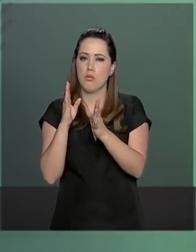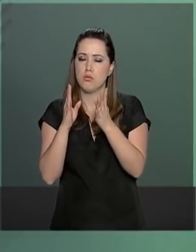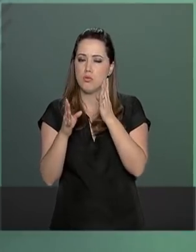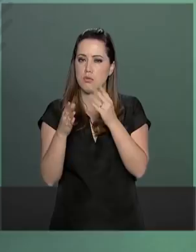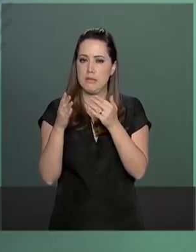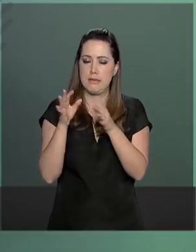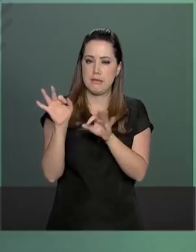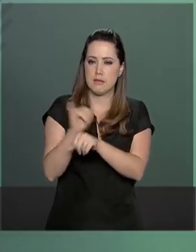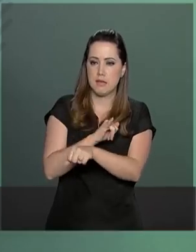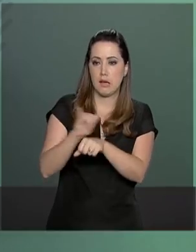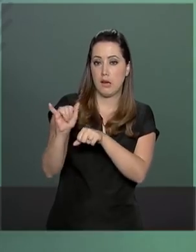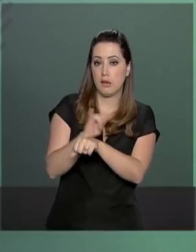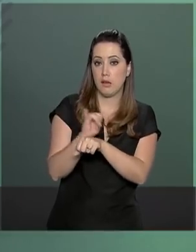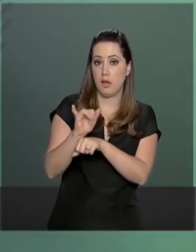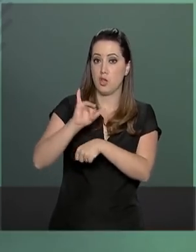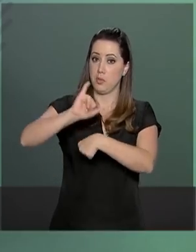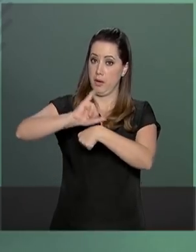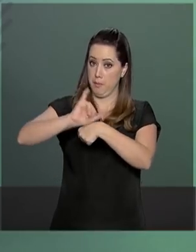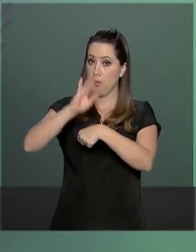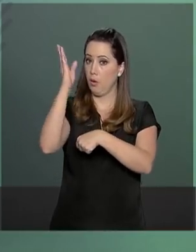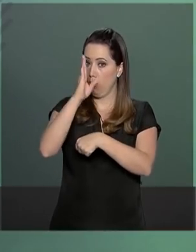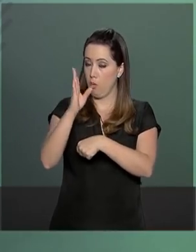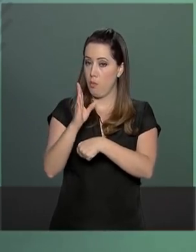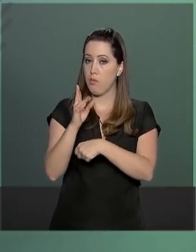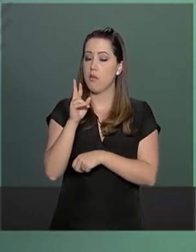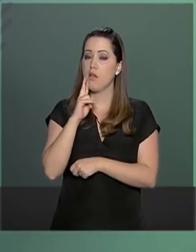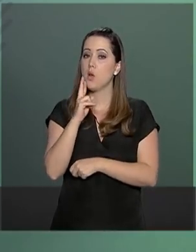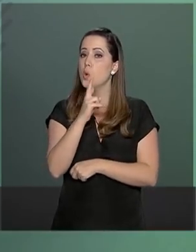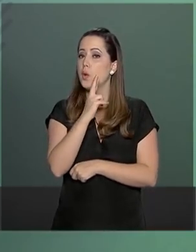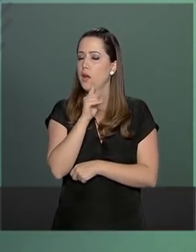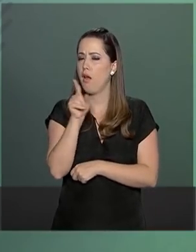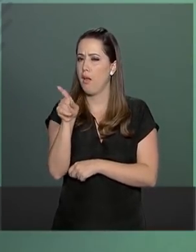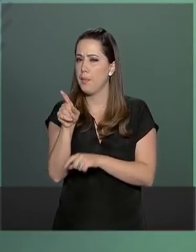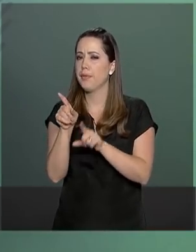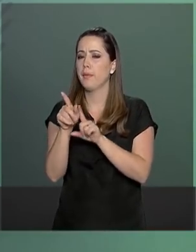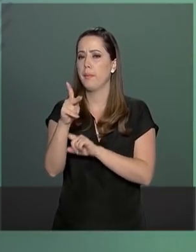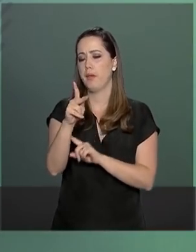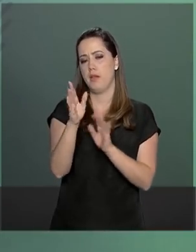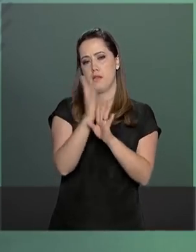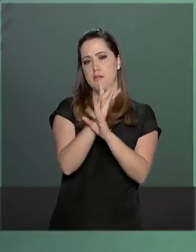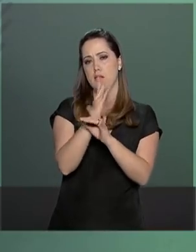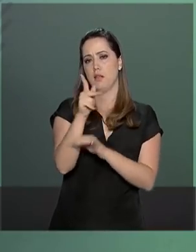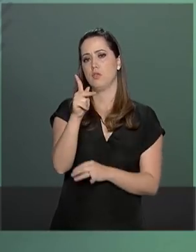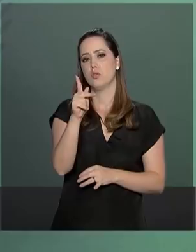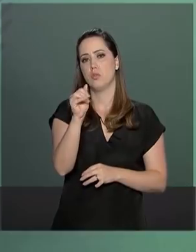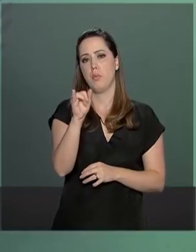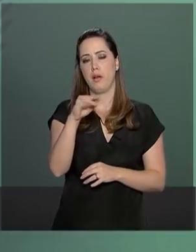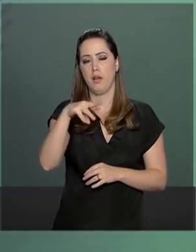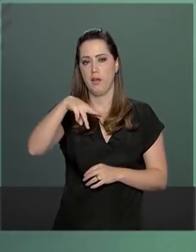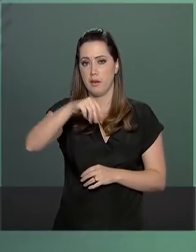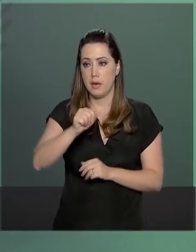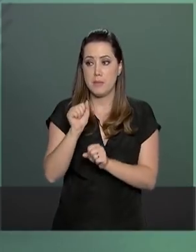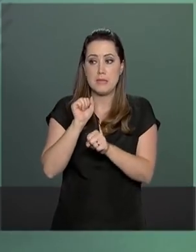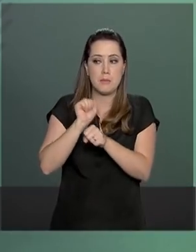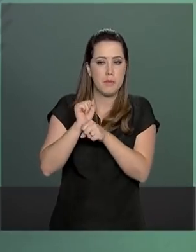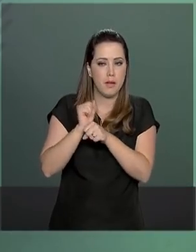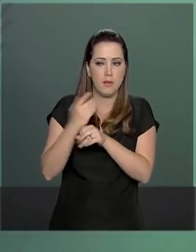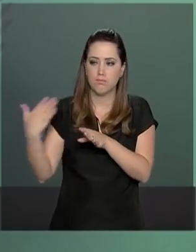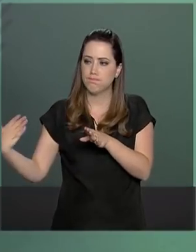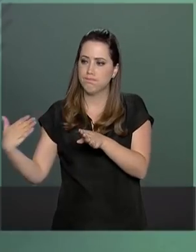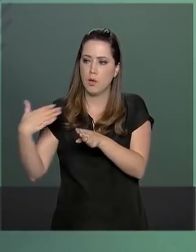para boa vista e pacaraíma e aguardar nessas regiões a chegada de caminhões